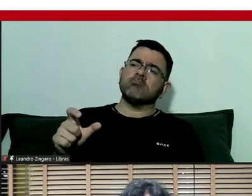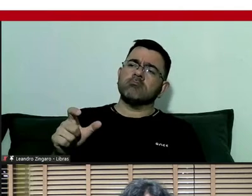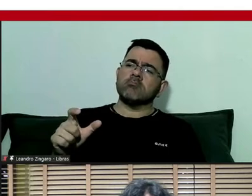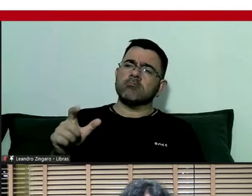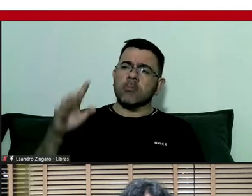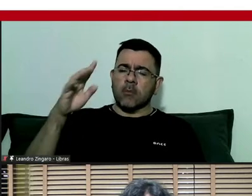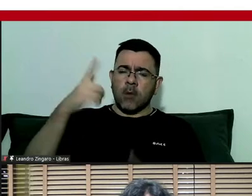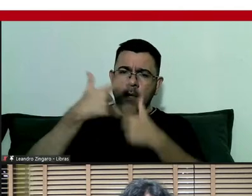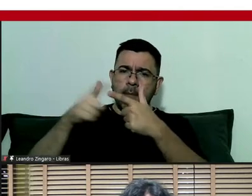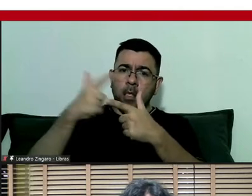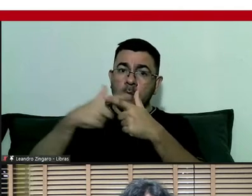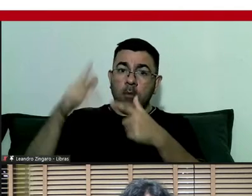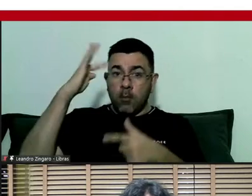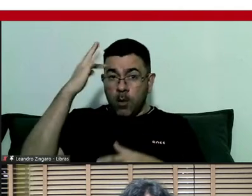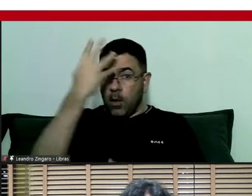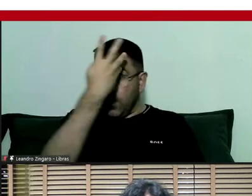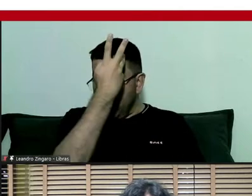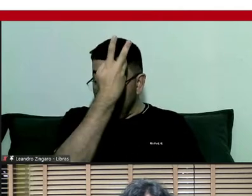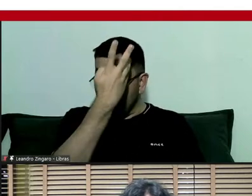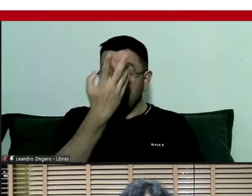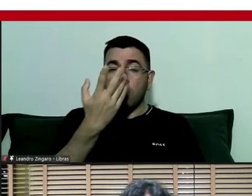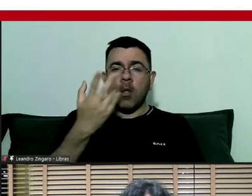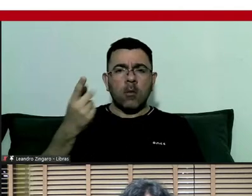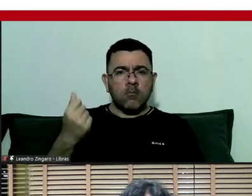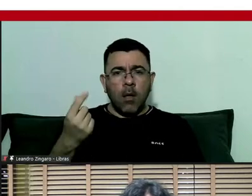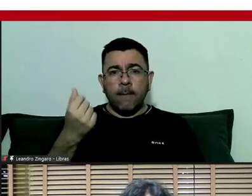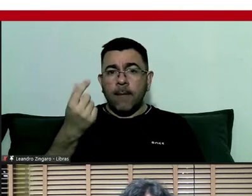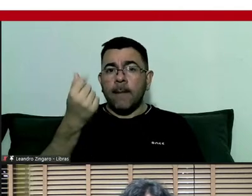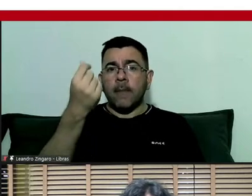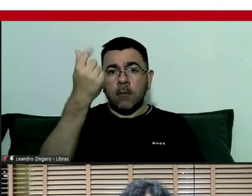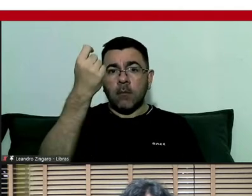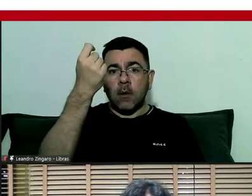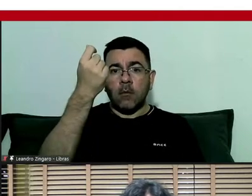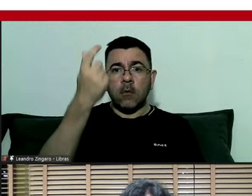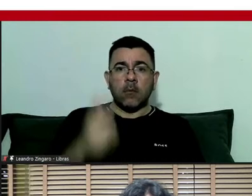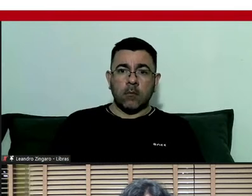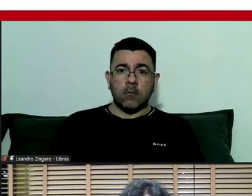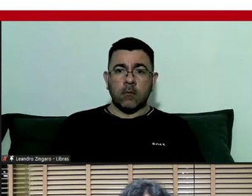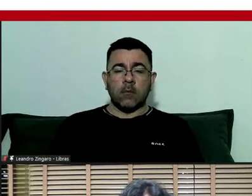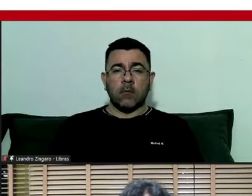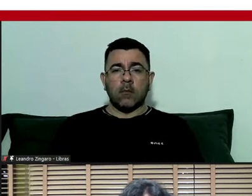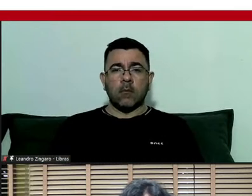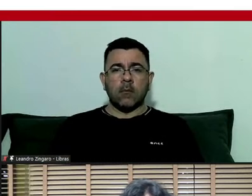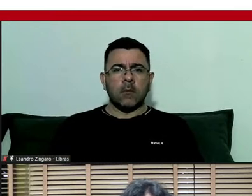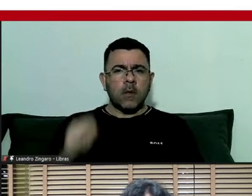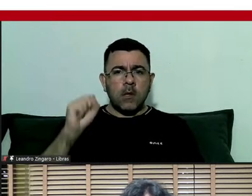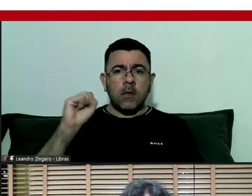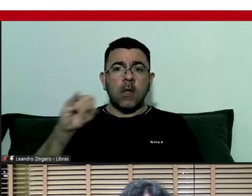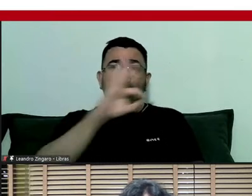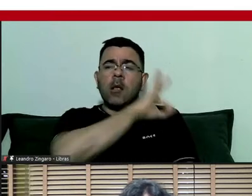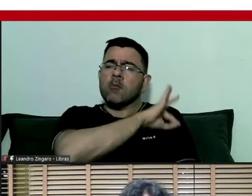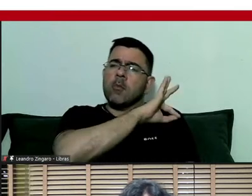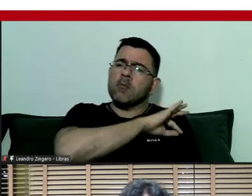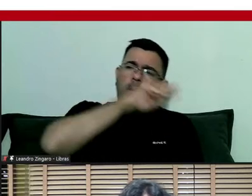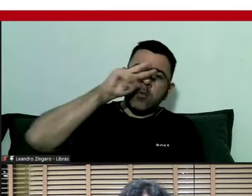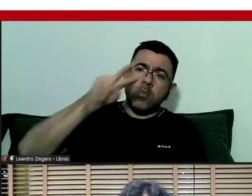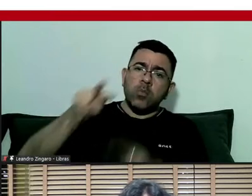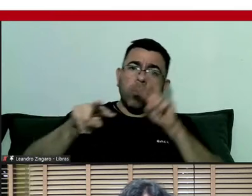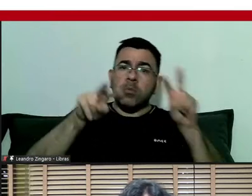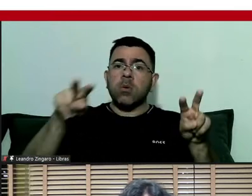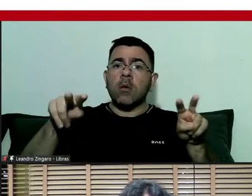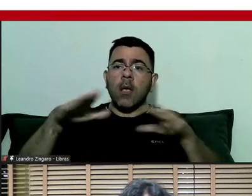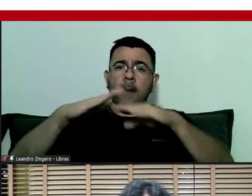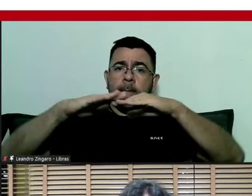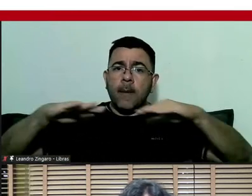coisa e que Lógico ele vai ser remunerado por isso então assim eh se um guarda identifica uma criança com